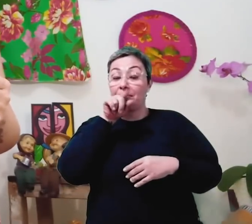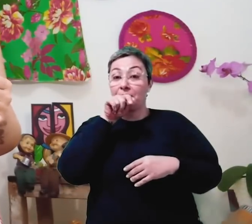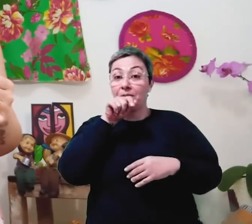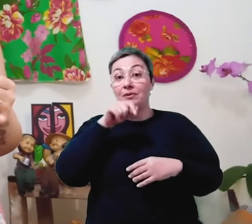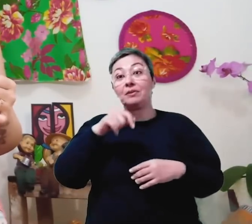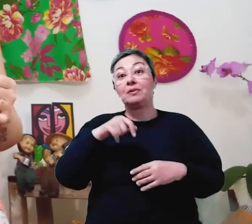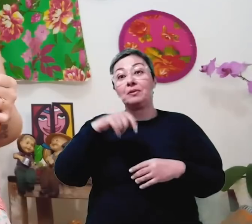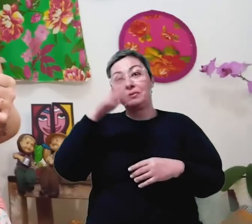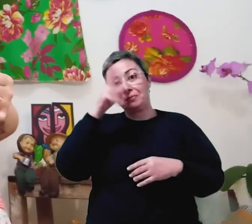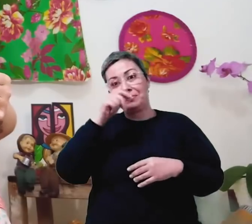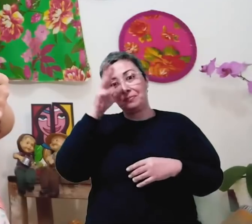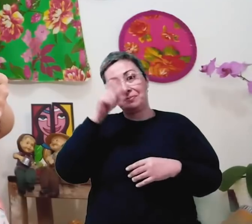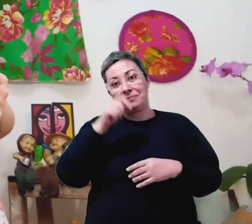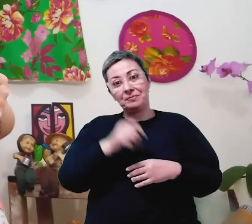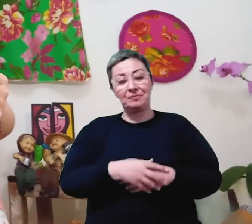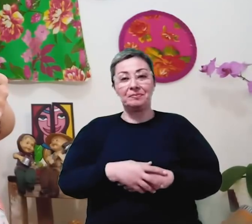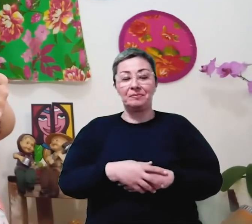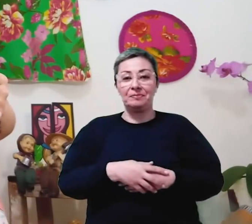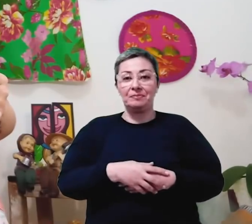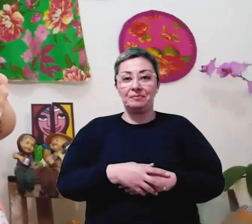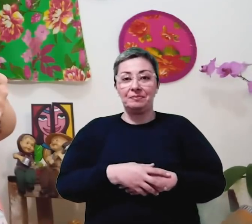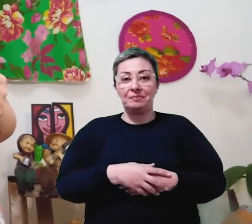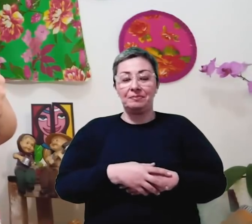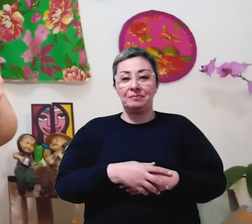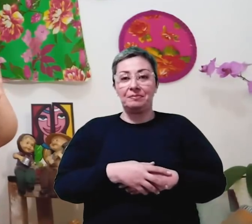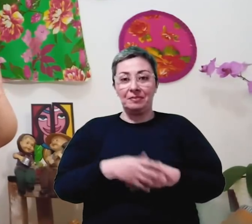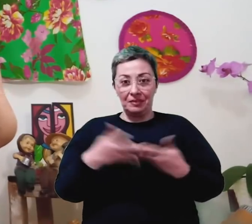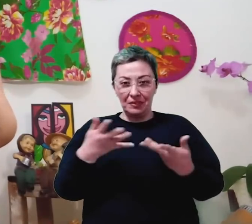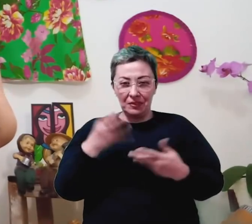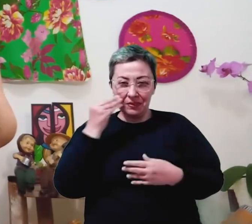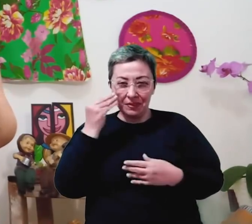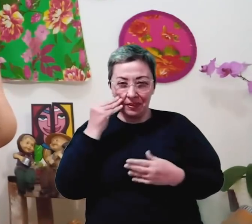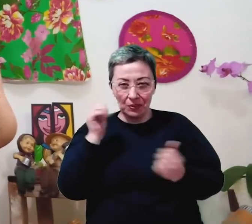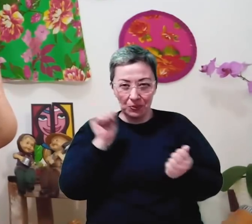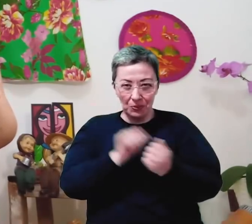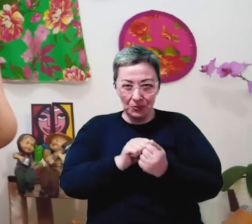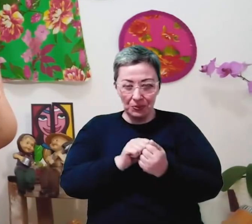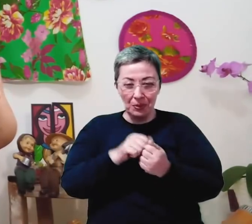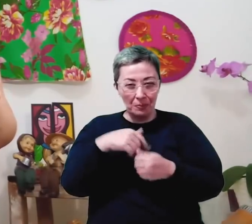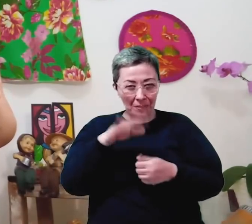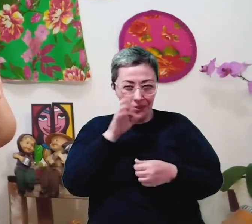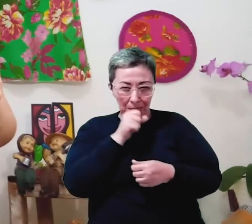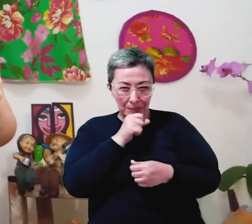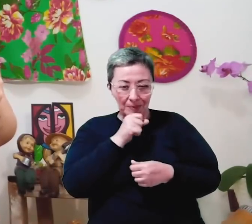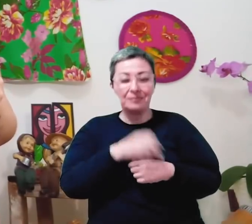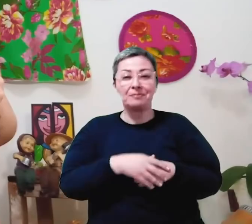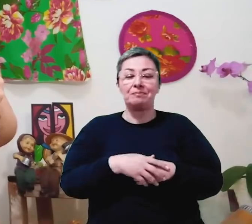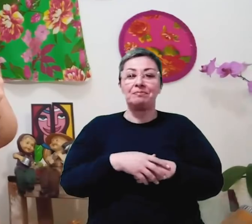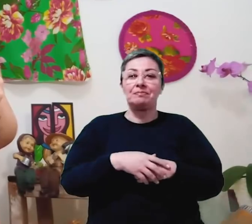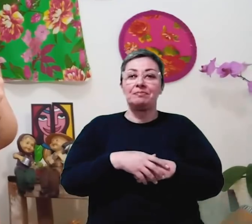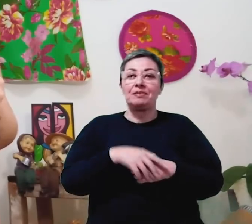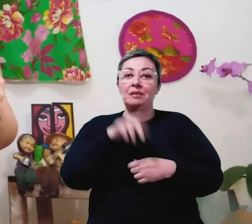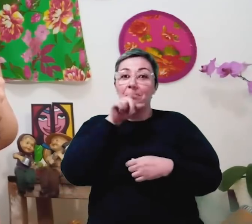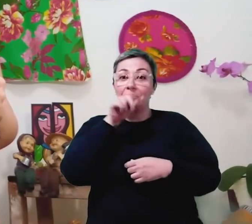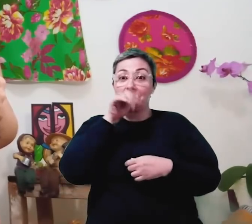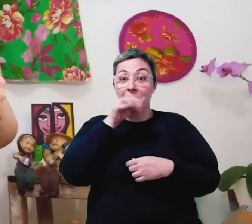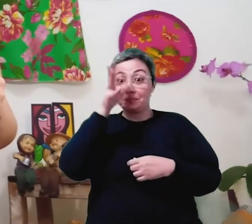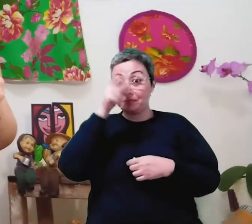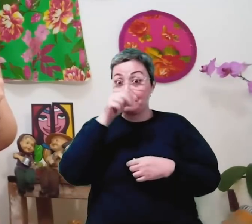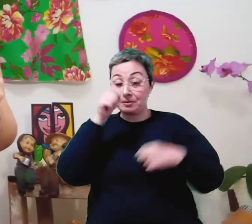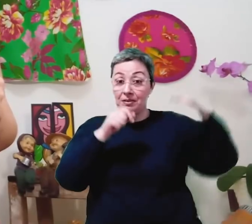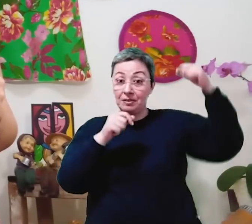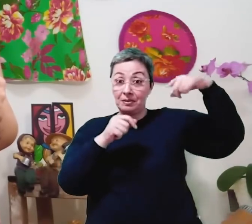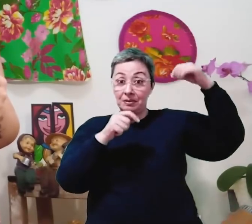mais ainda o pinto pia. Vamos tentar tudo junto? Um pouquinho mais rápido? Pia o pinto,